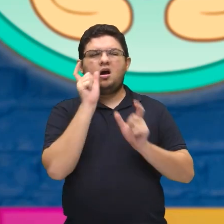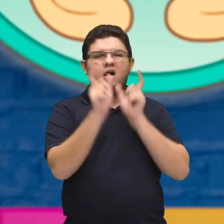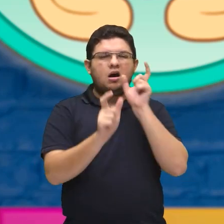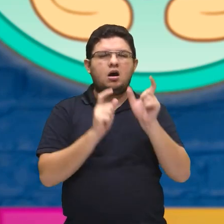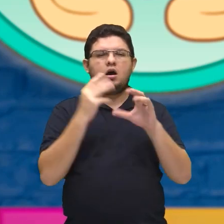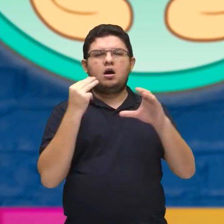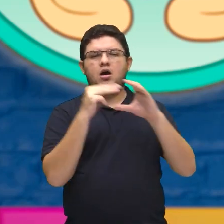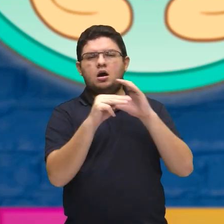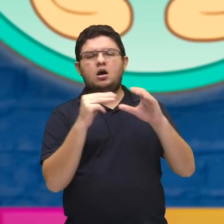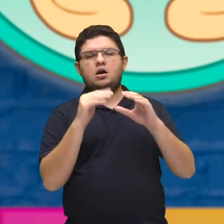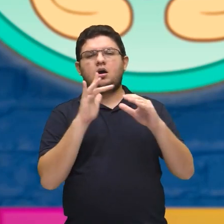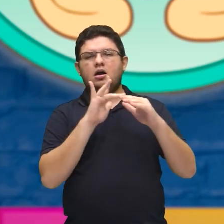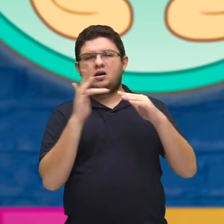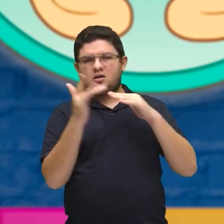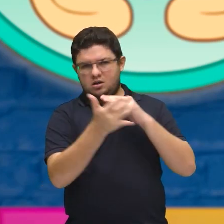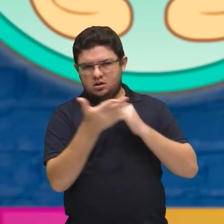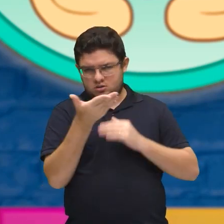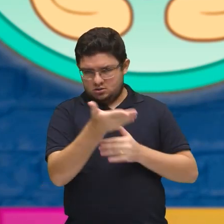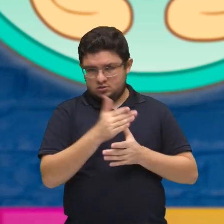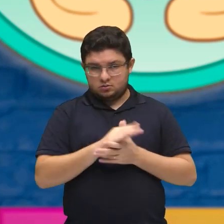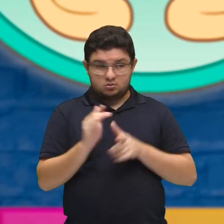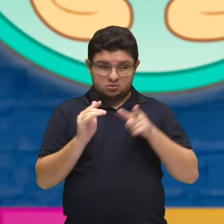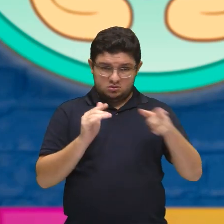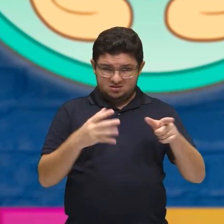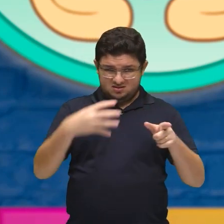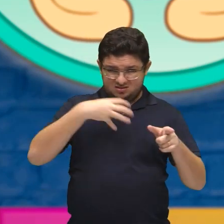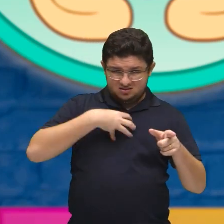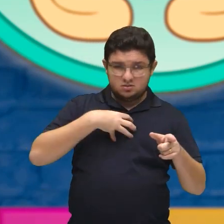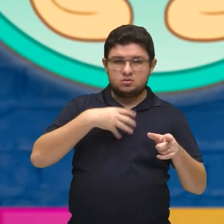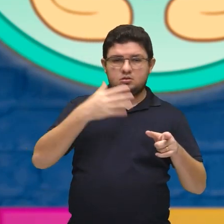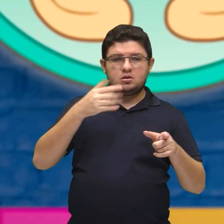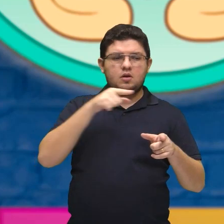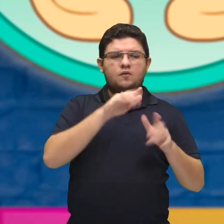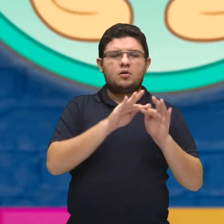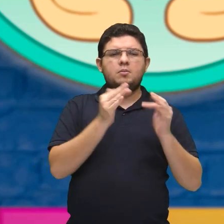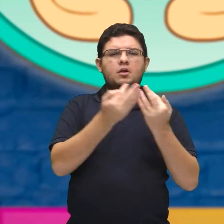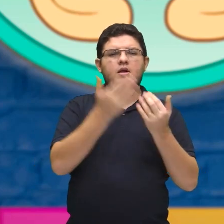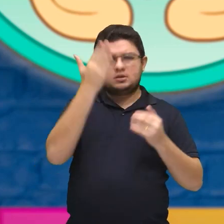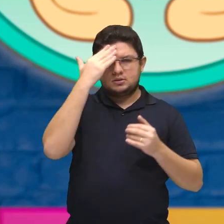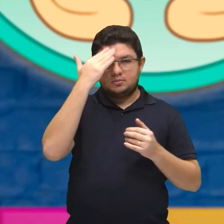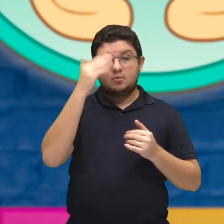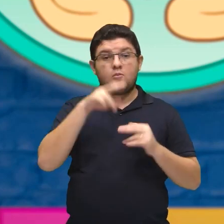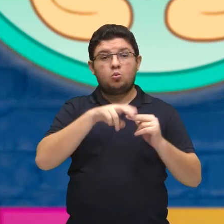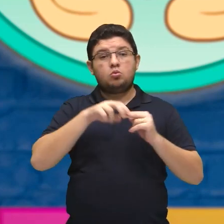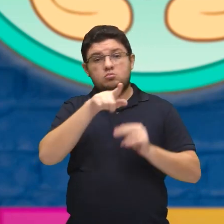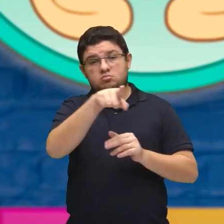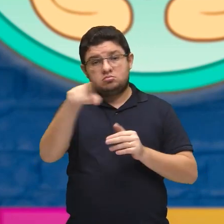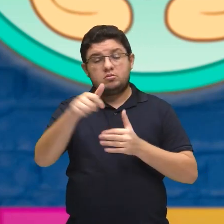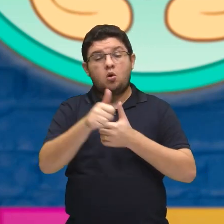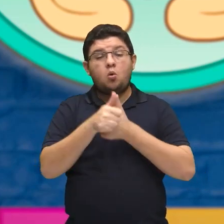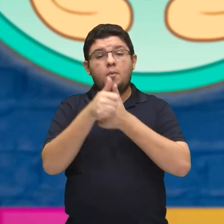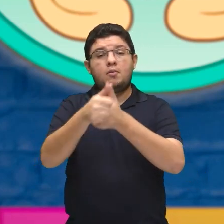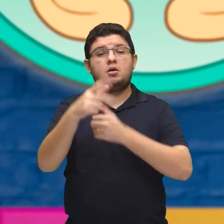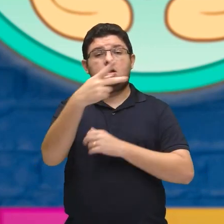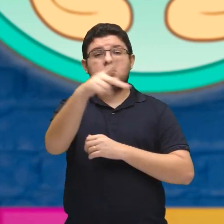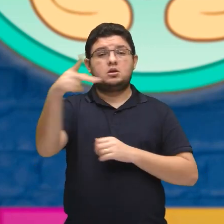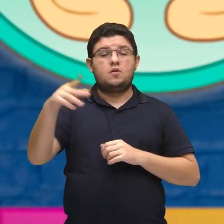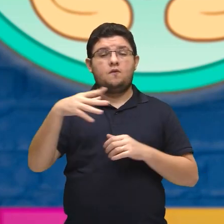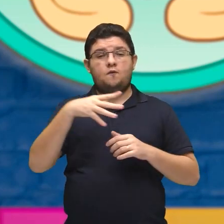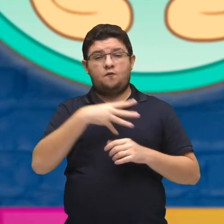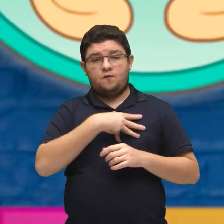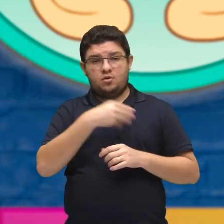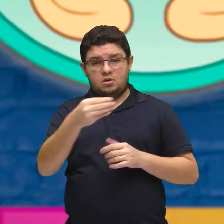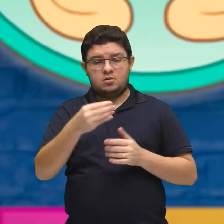ciente, em que a gente precisa estar acompanhando nossos filhos nas redes sociais. Ainda mais agora que a gente